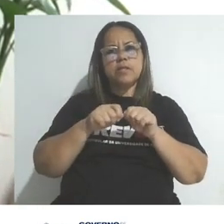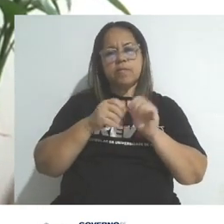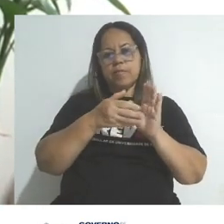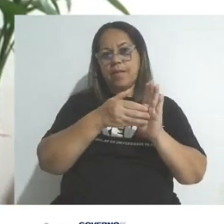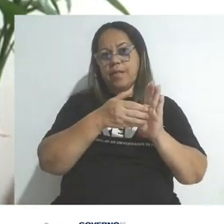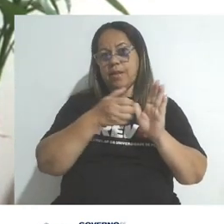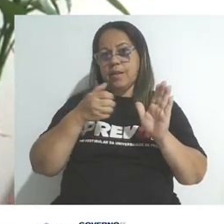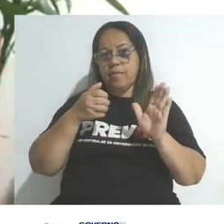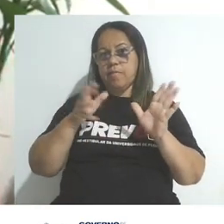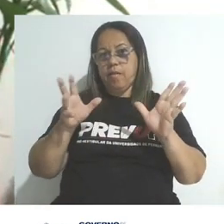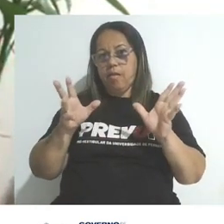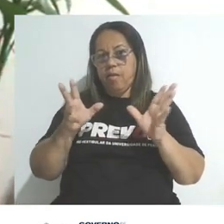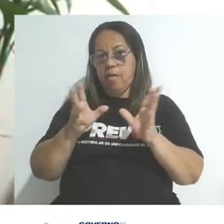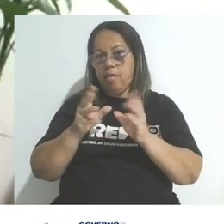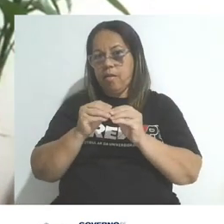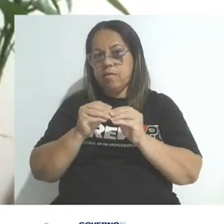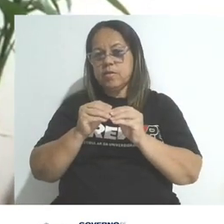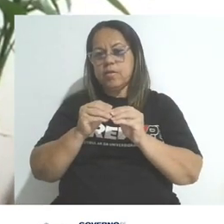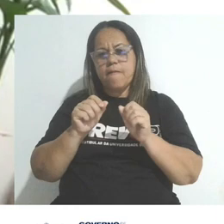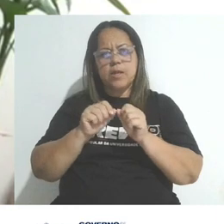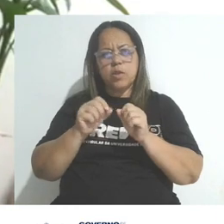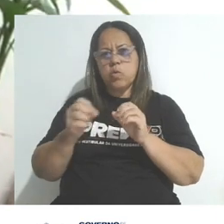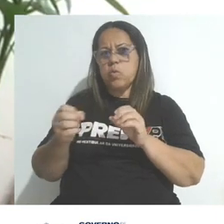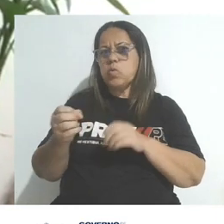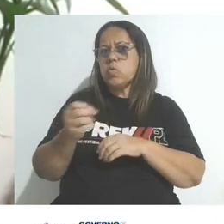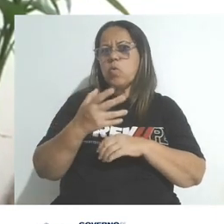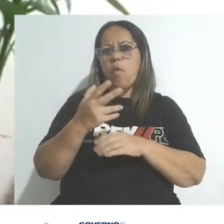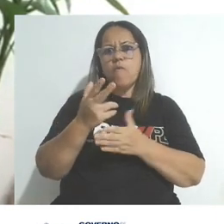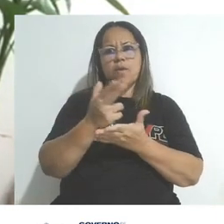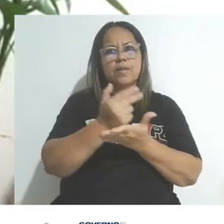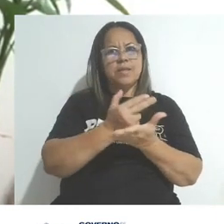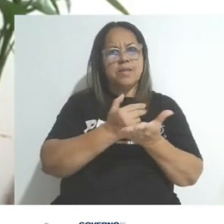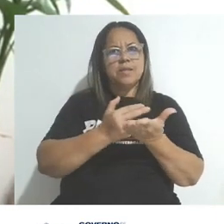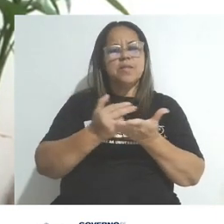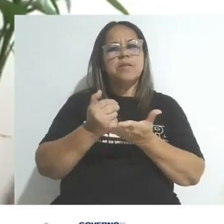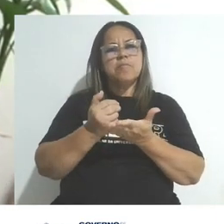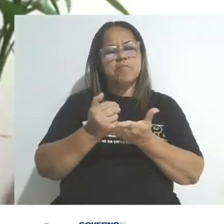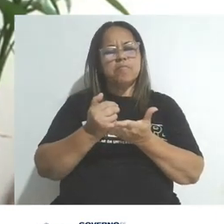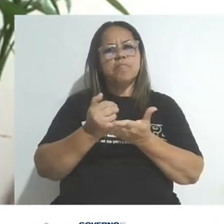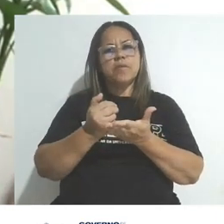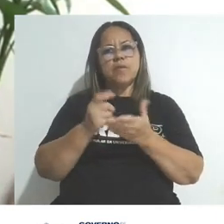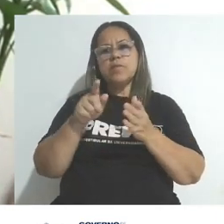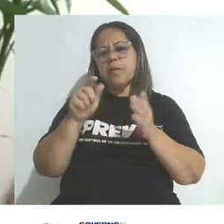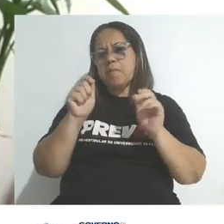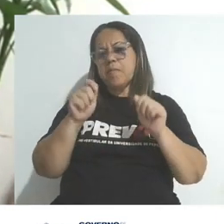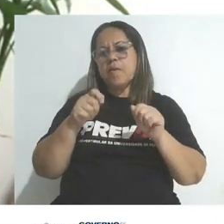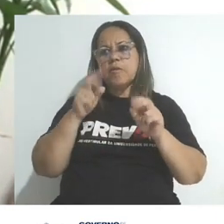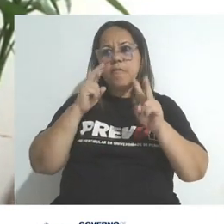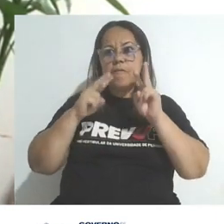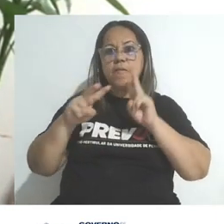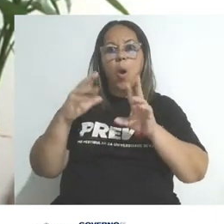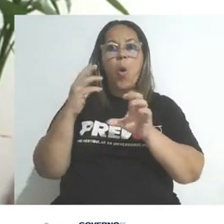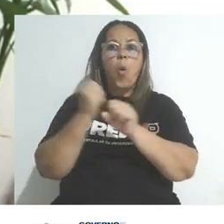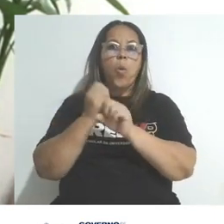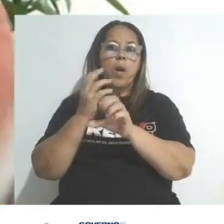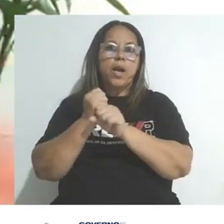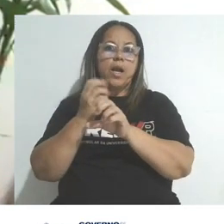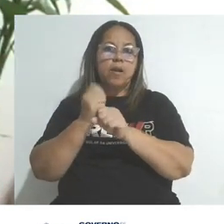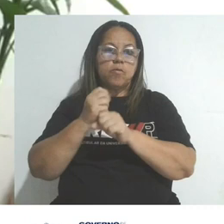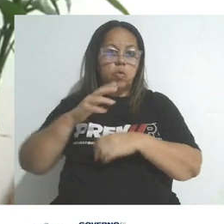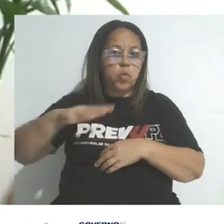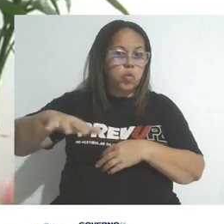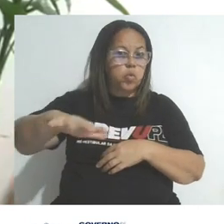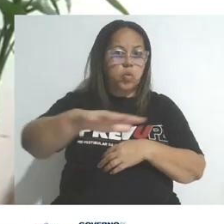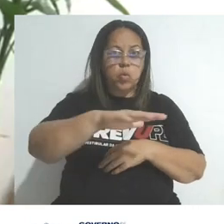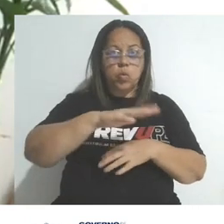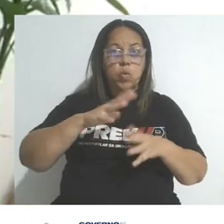decomposição, né? Gerando nova figura e que inclusive você pode ver o cálculo da área do